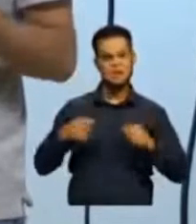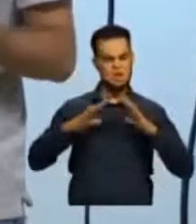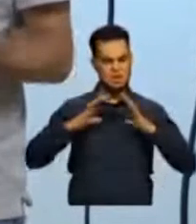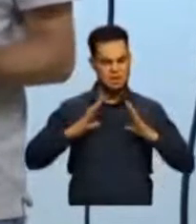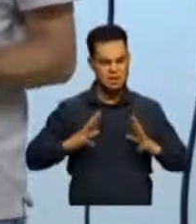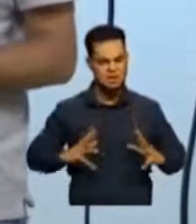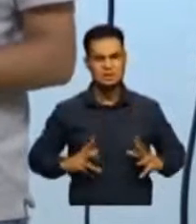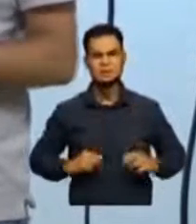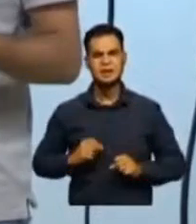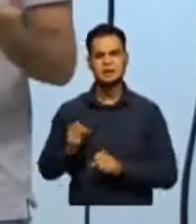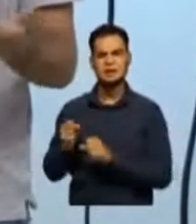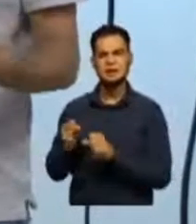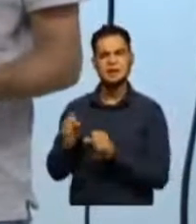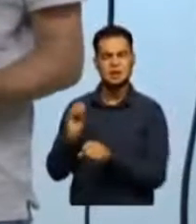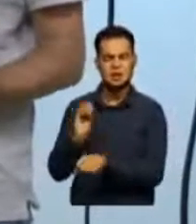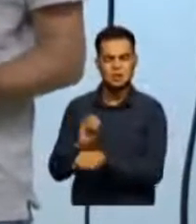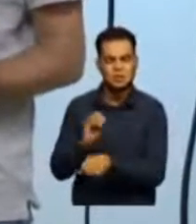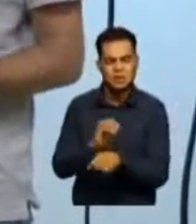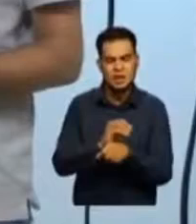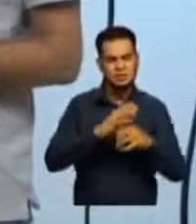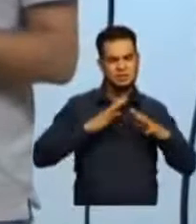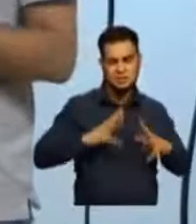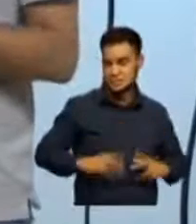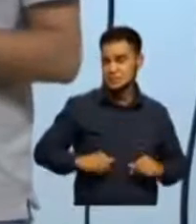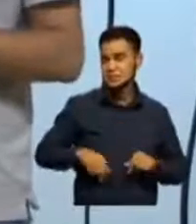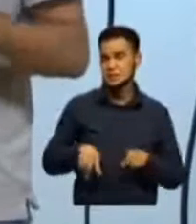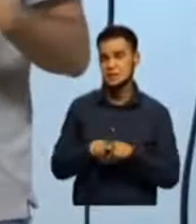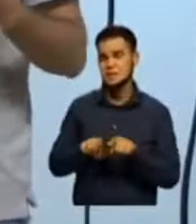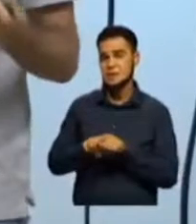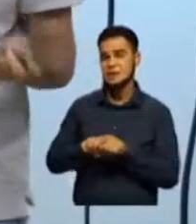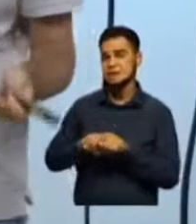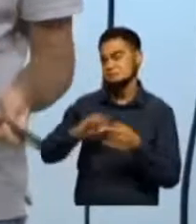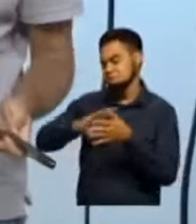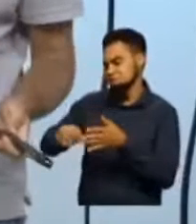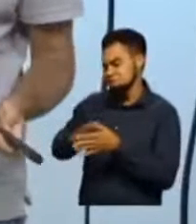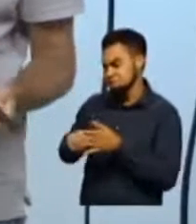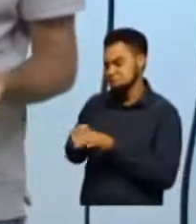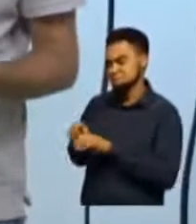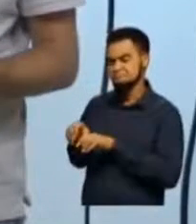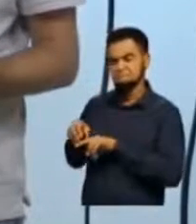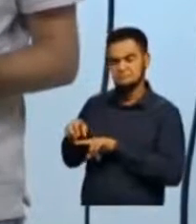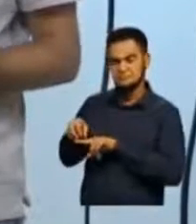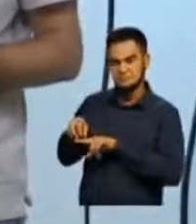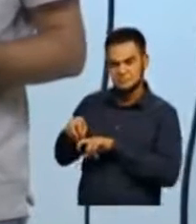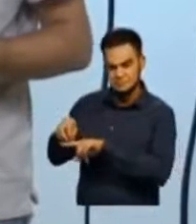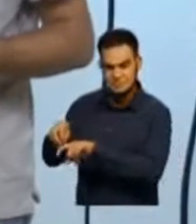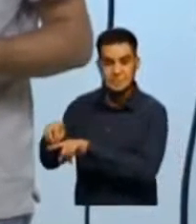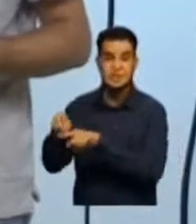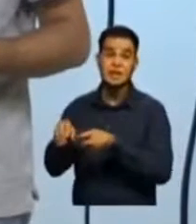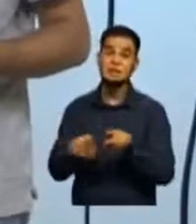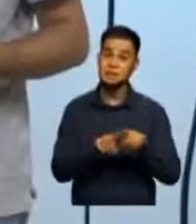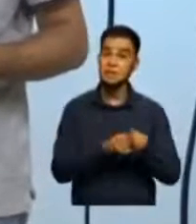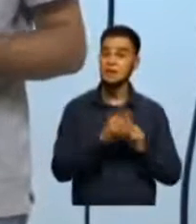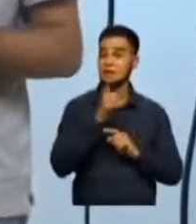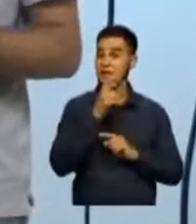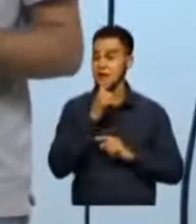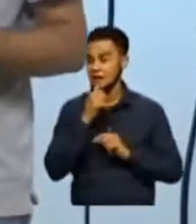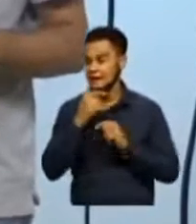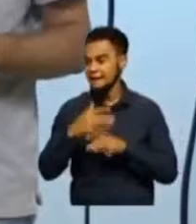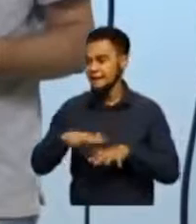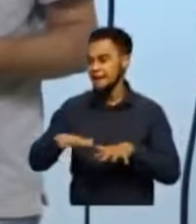básico, condições de higiene, eliminação do vetor, né? Não andar descalço em águas onde